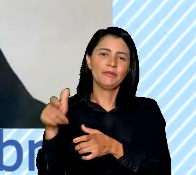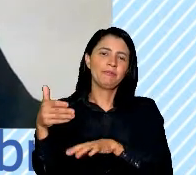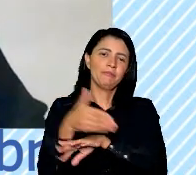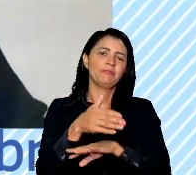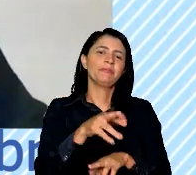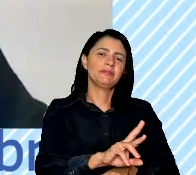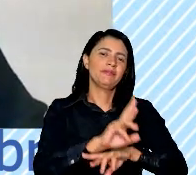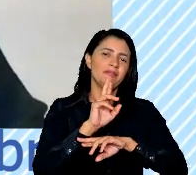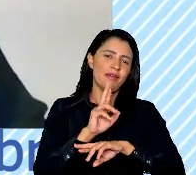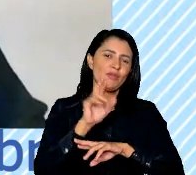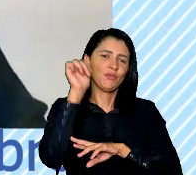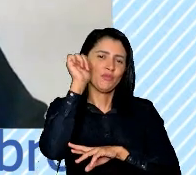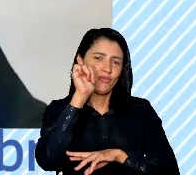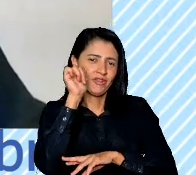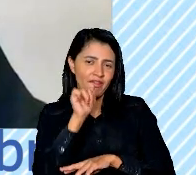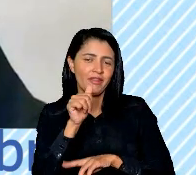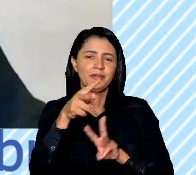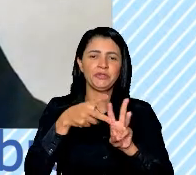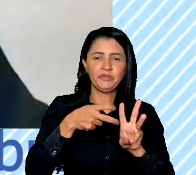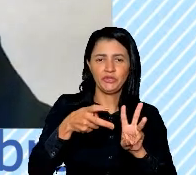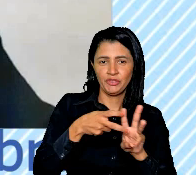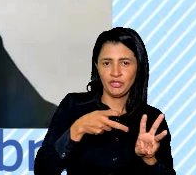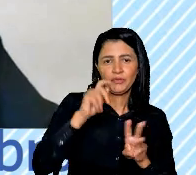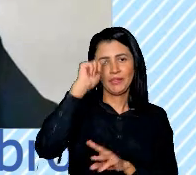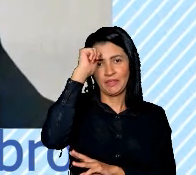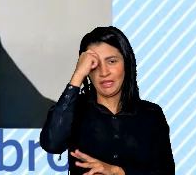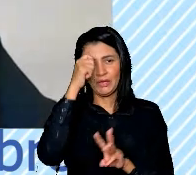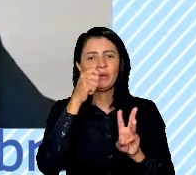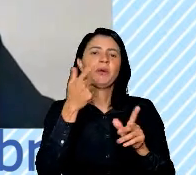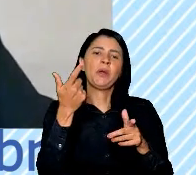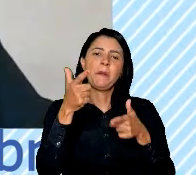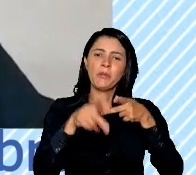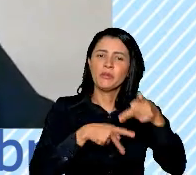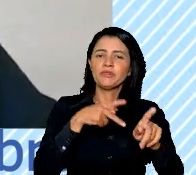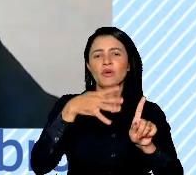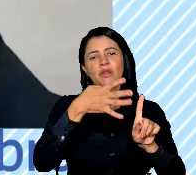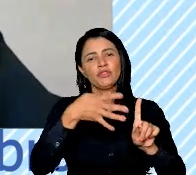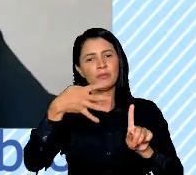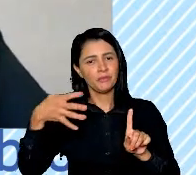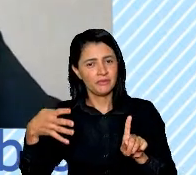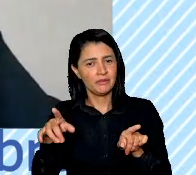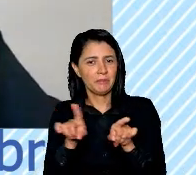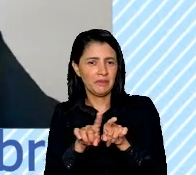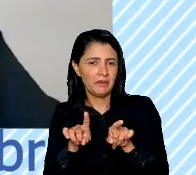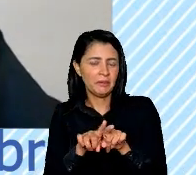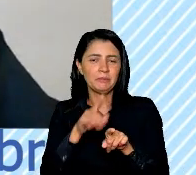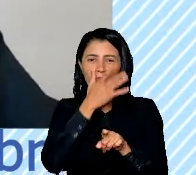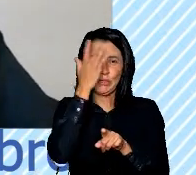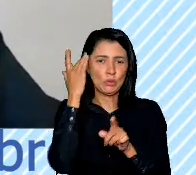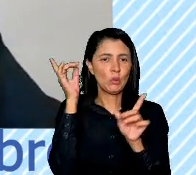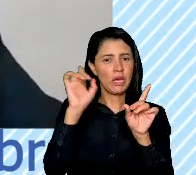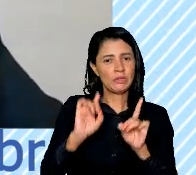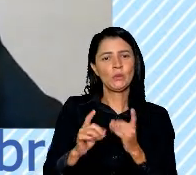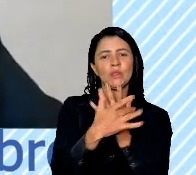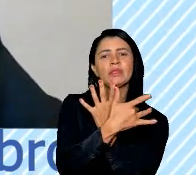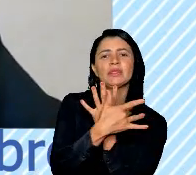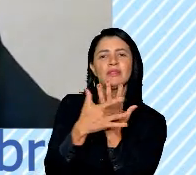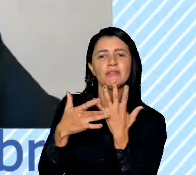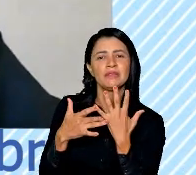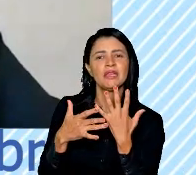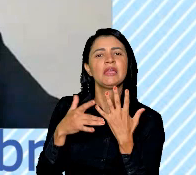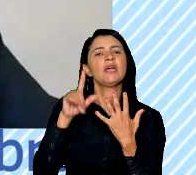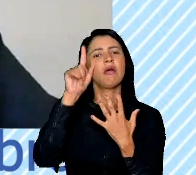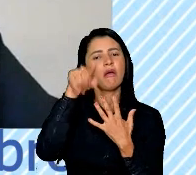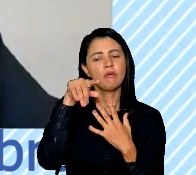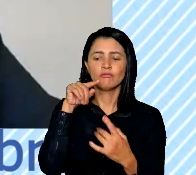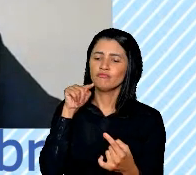brasileira. Mulheres, indígenas, negros, população LGBTQIA+, pessoas com deficiência, tudo isso com o objetivo